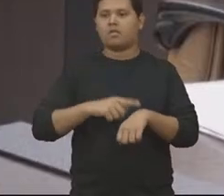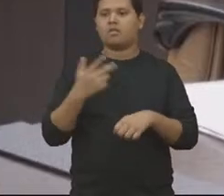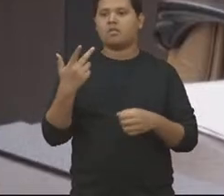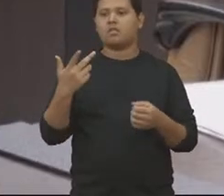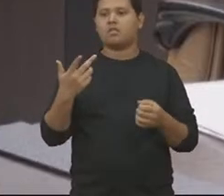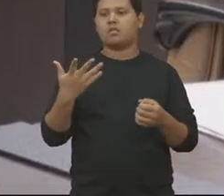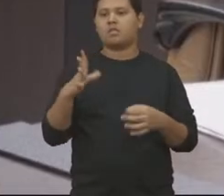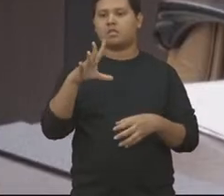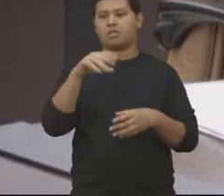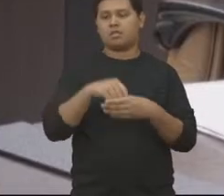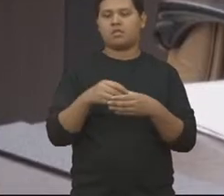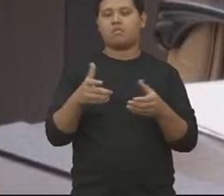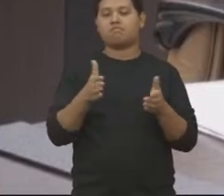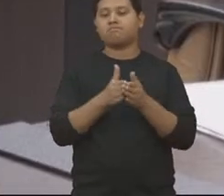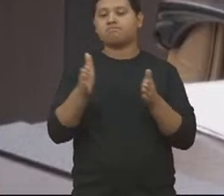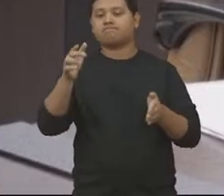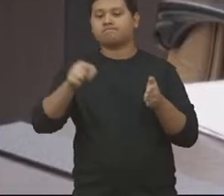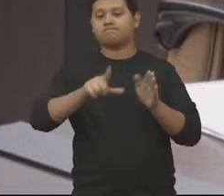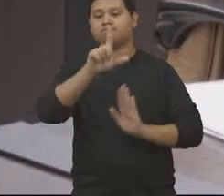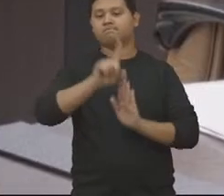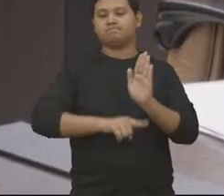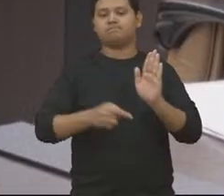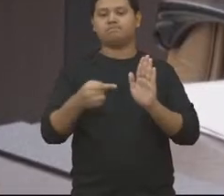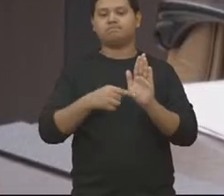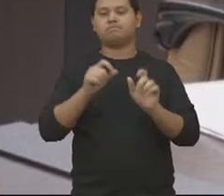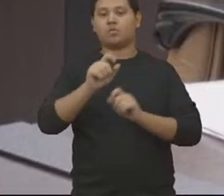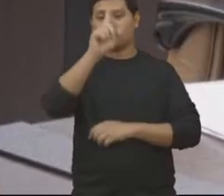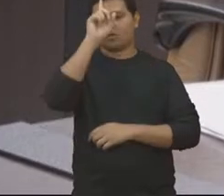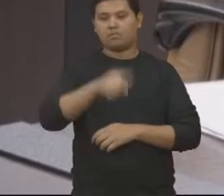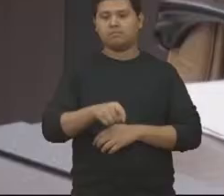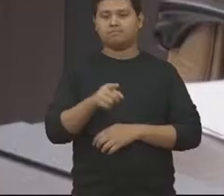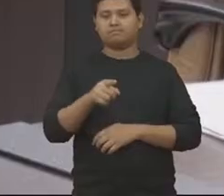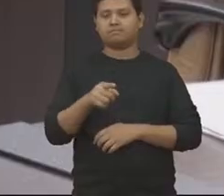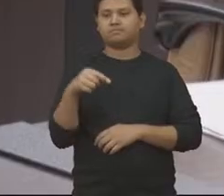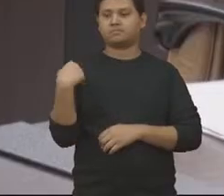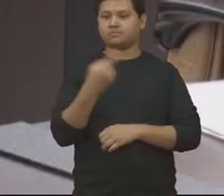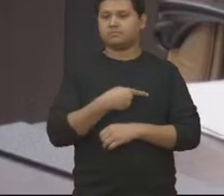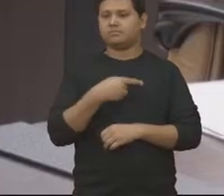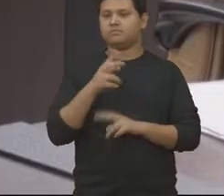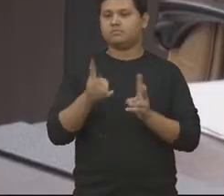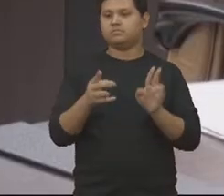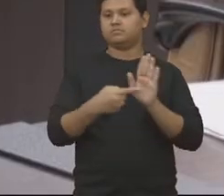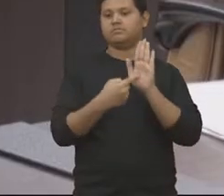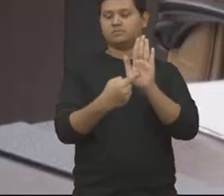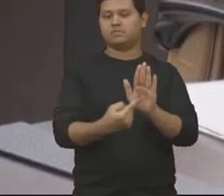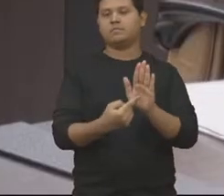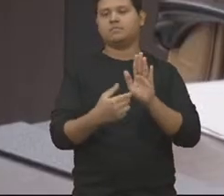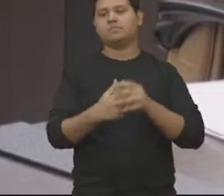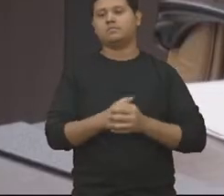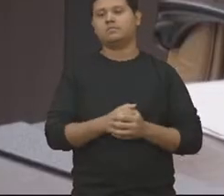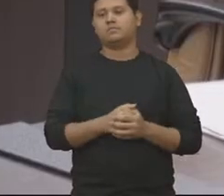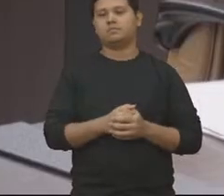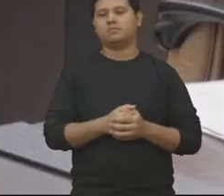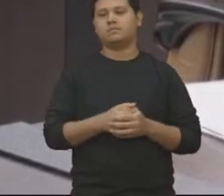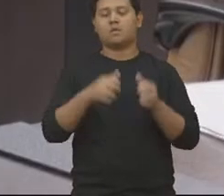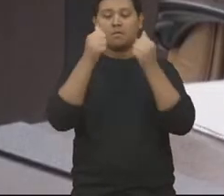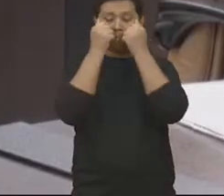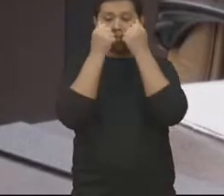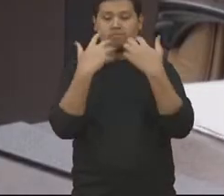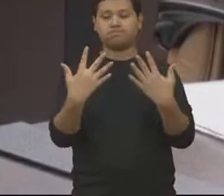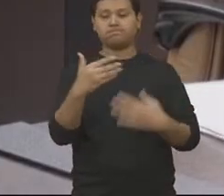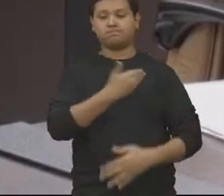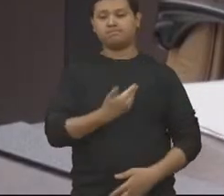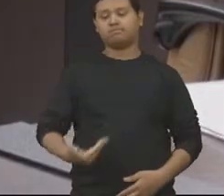faz parte desta lei de obrigação da gente fazer a apresentação, de fazer uma audiência